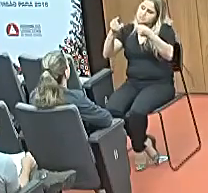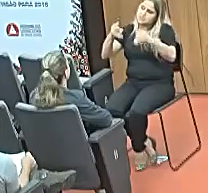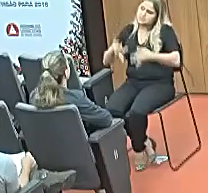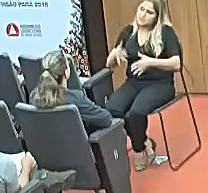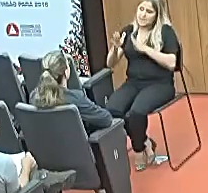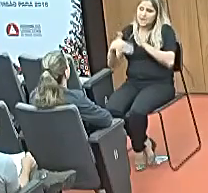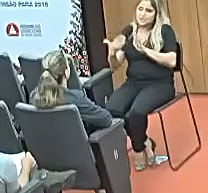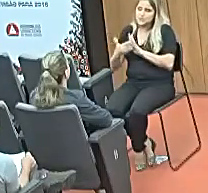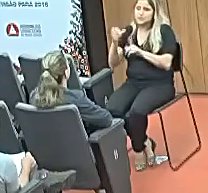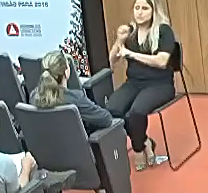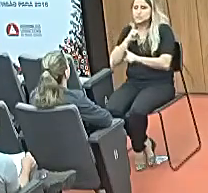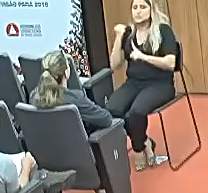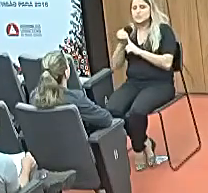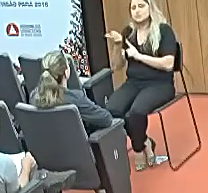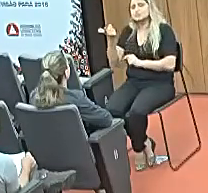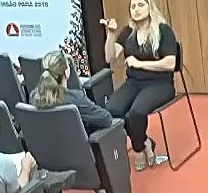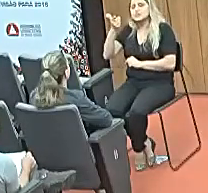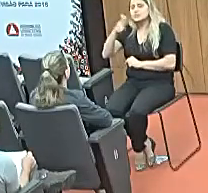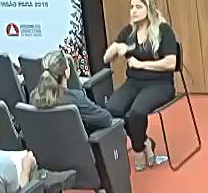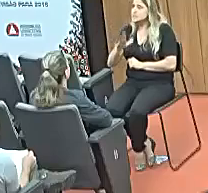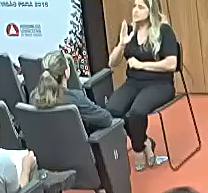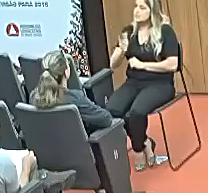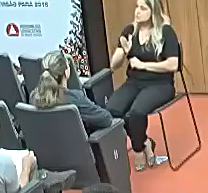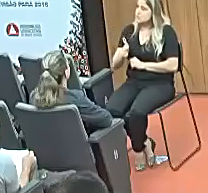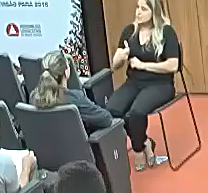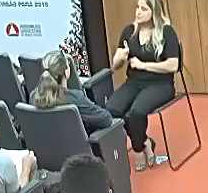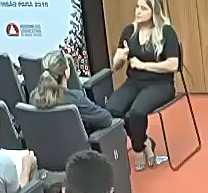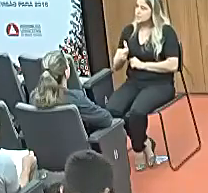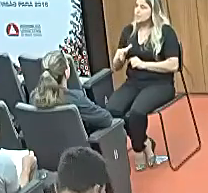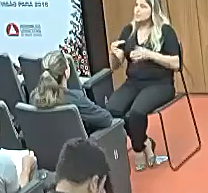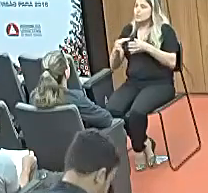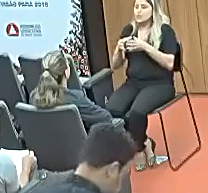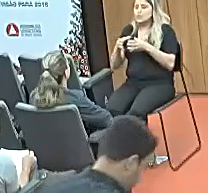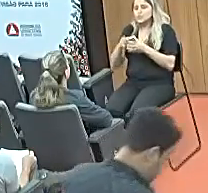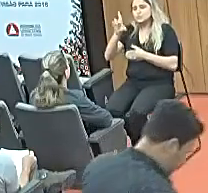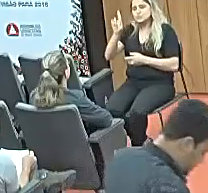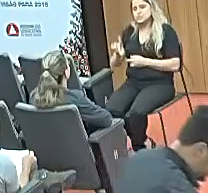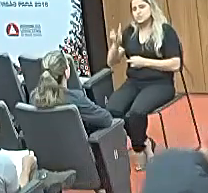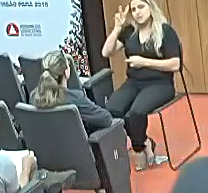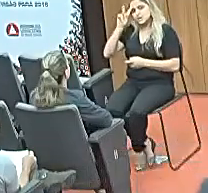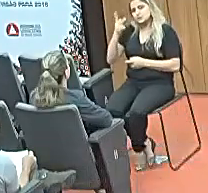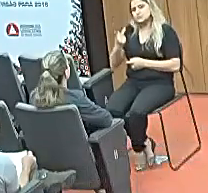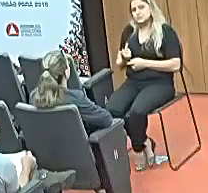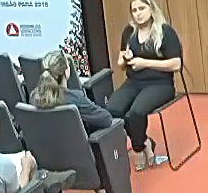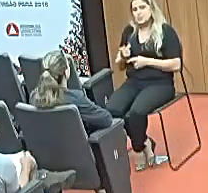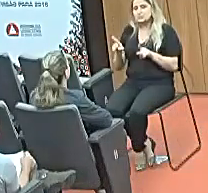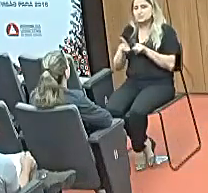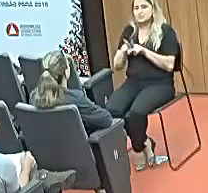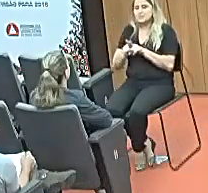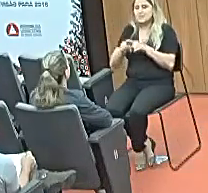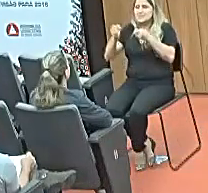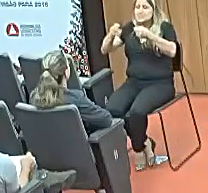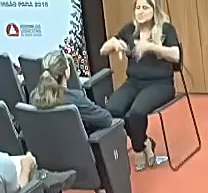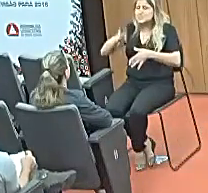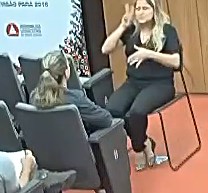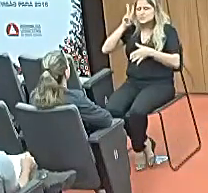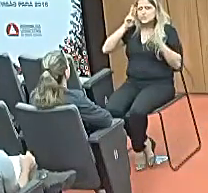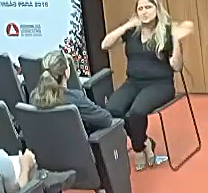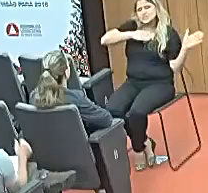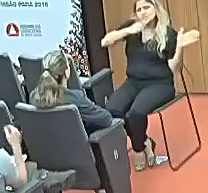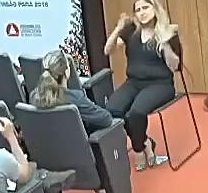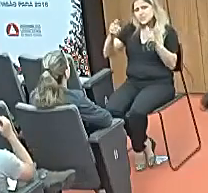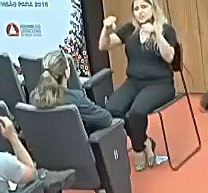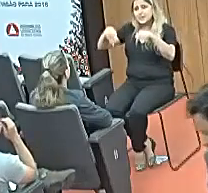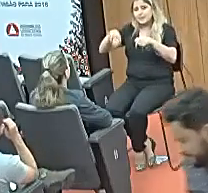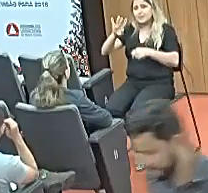dentro desse processo de promoção social é o nosso grupo de direitos humanos também debateu as questões históricas principalmente aqui na cidade de